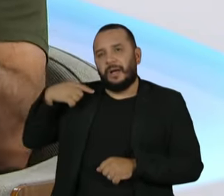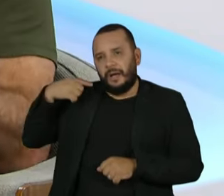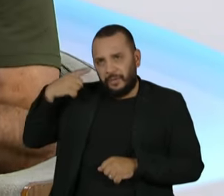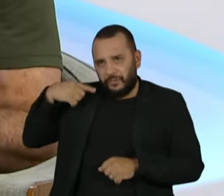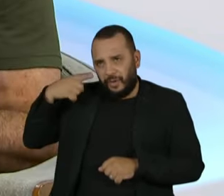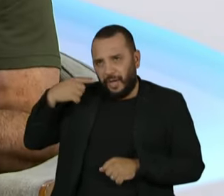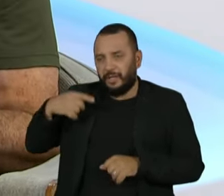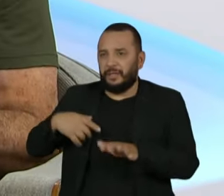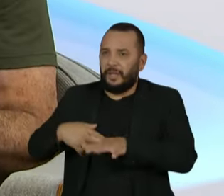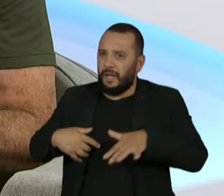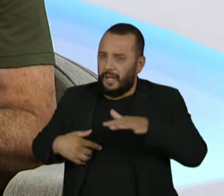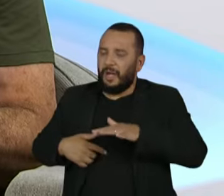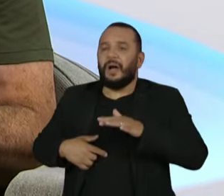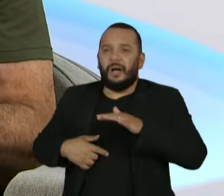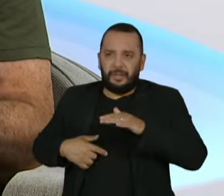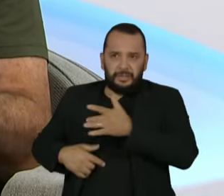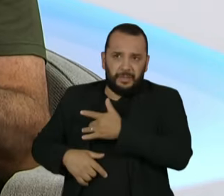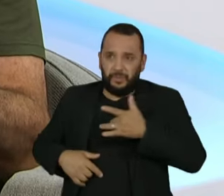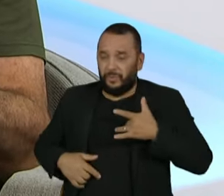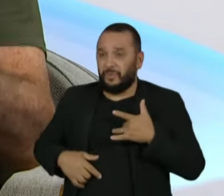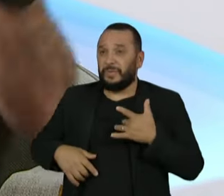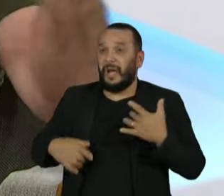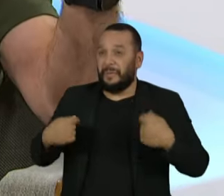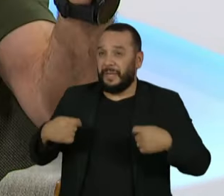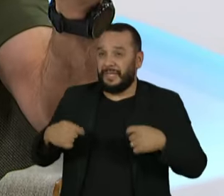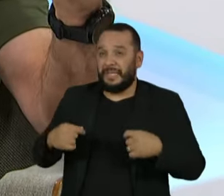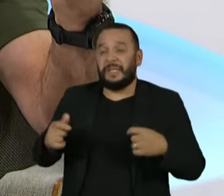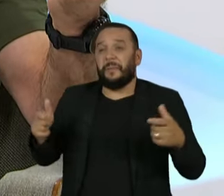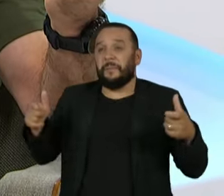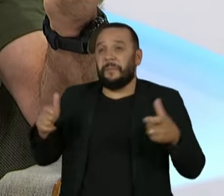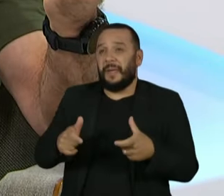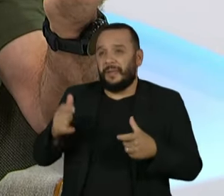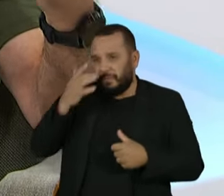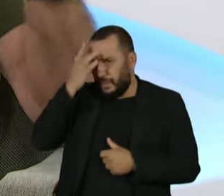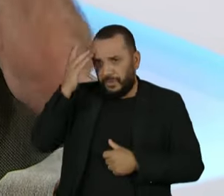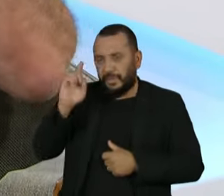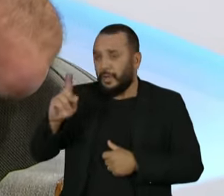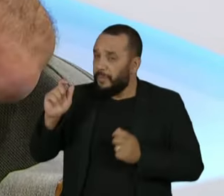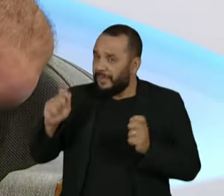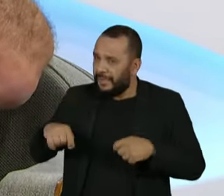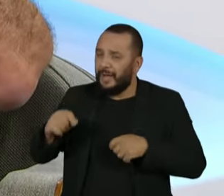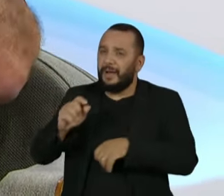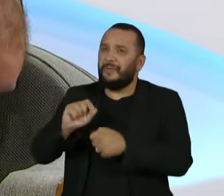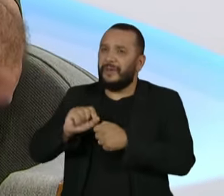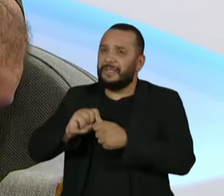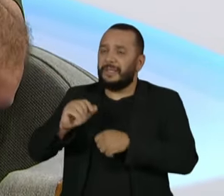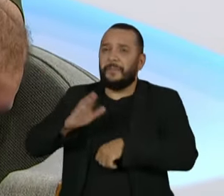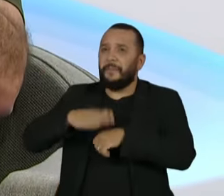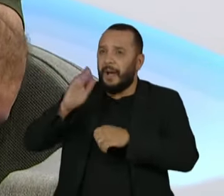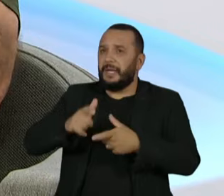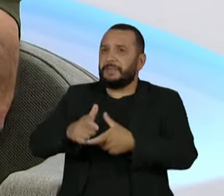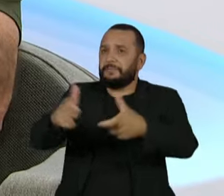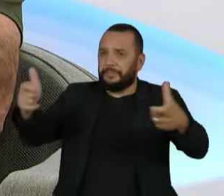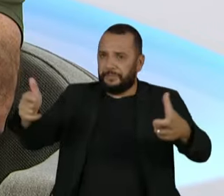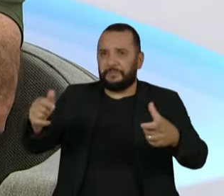você vai precisar de menos gente é que você vai poder fazer muito mais mas para isso você tem que mudar a forma de pensar sobre o que